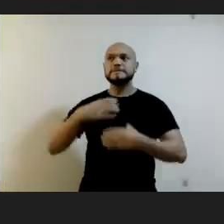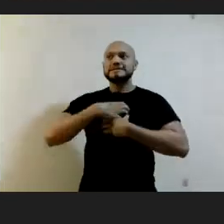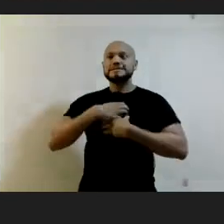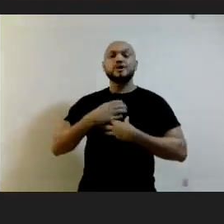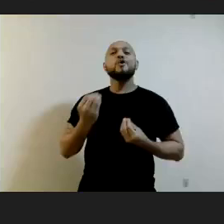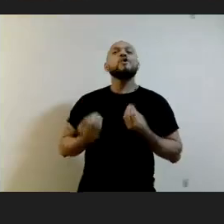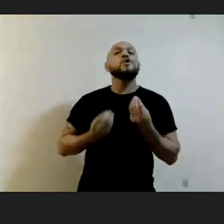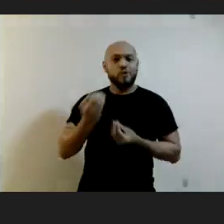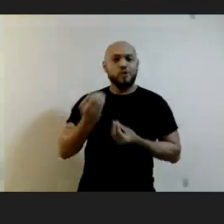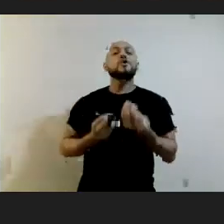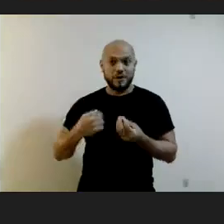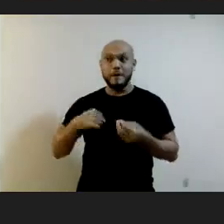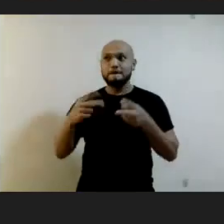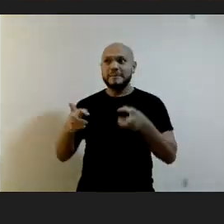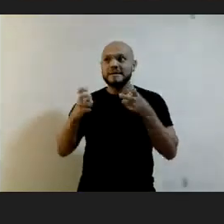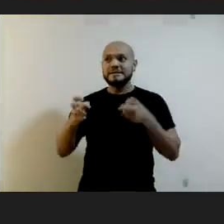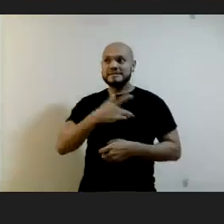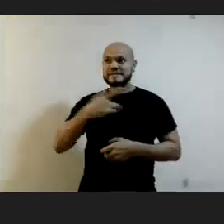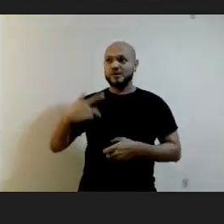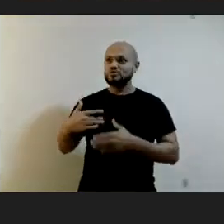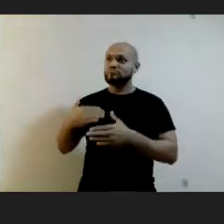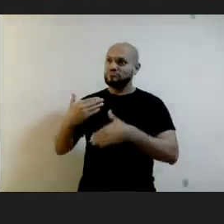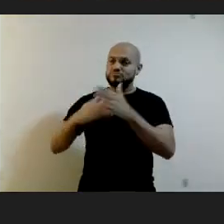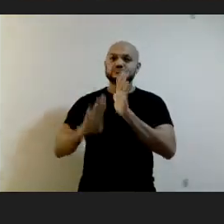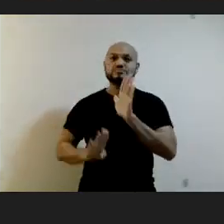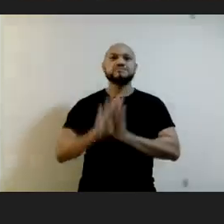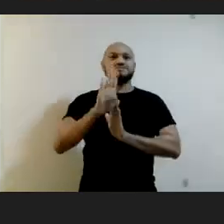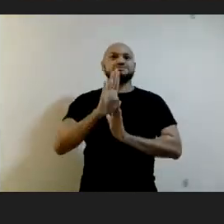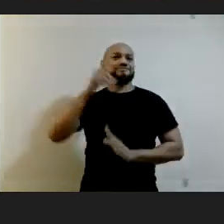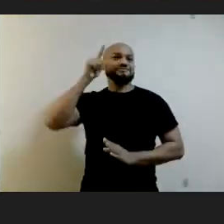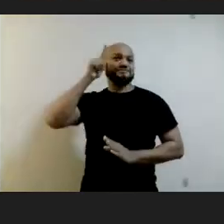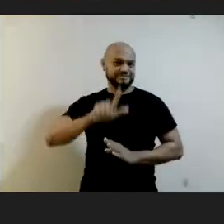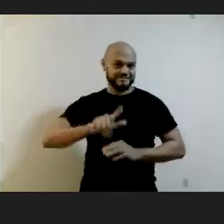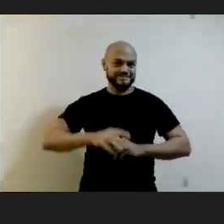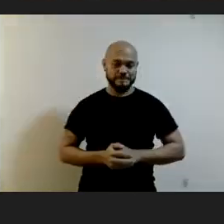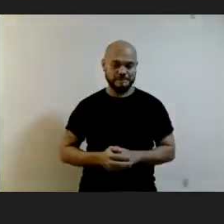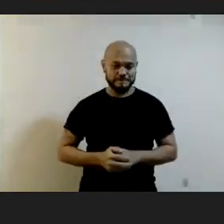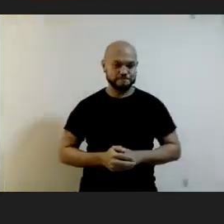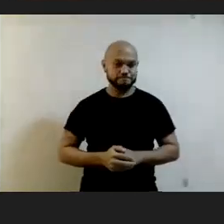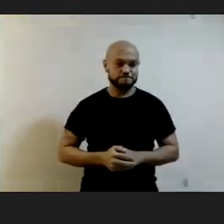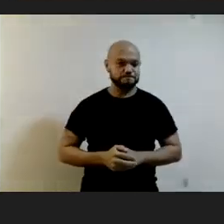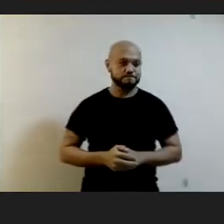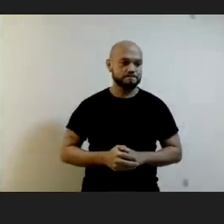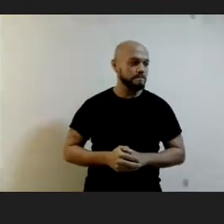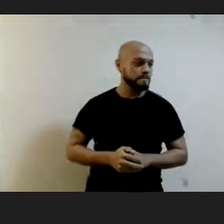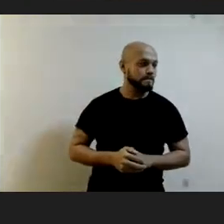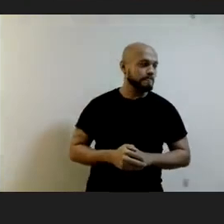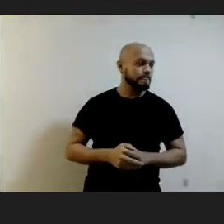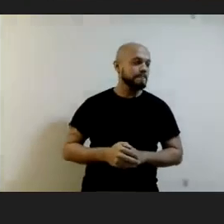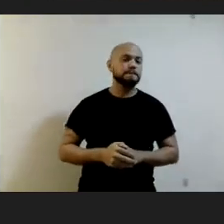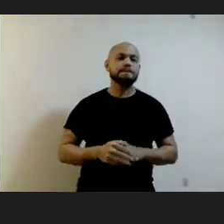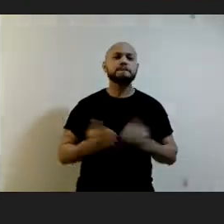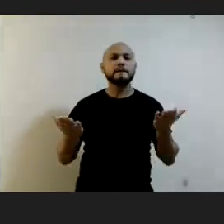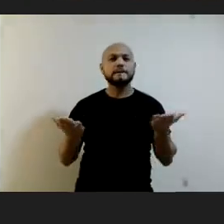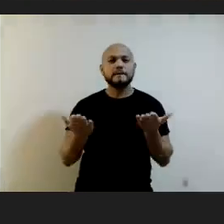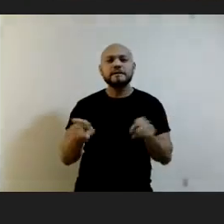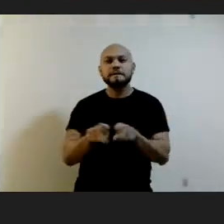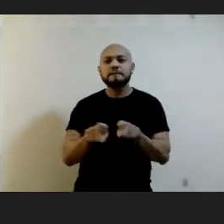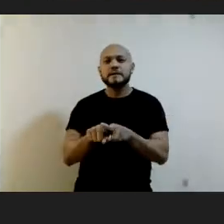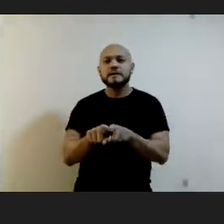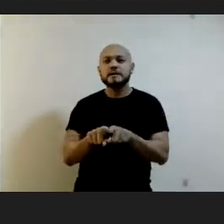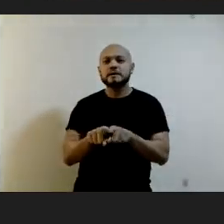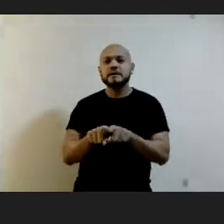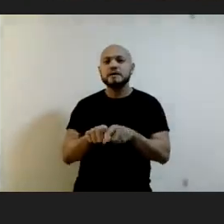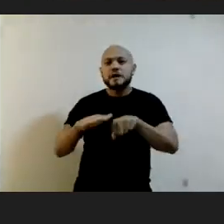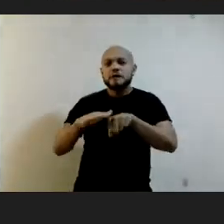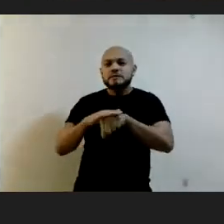dia mais saudável. Vamos falar um pouquinho aqui nesse momento sobre